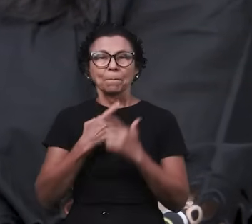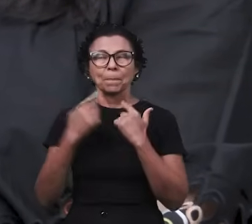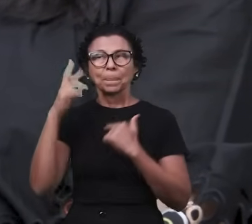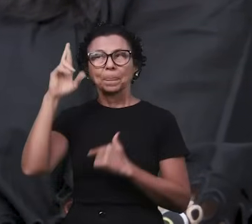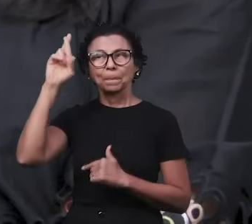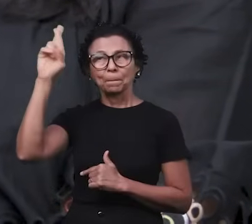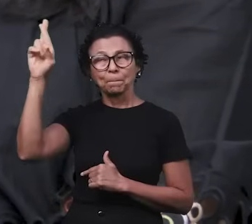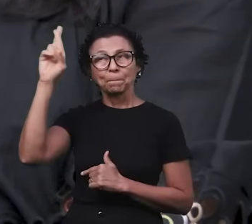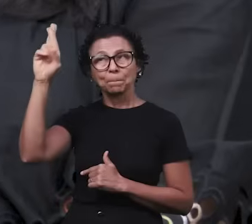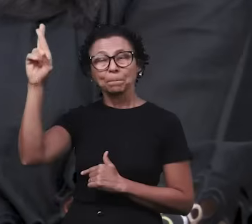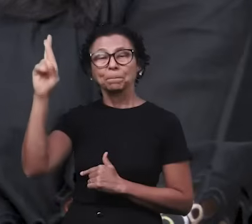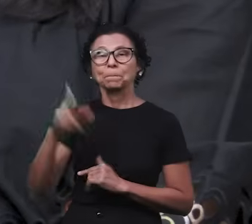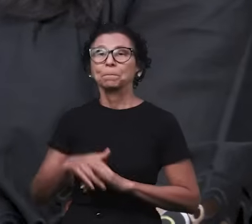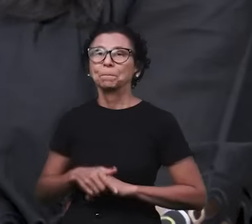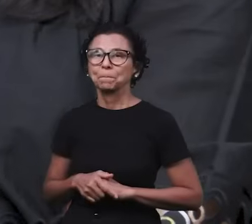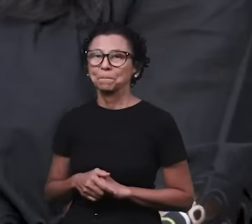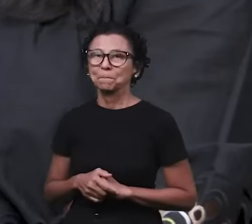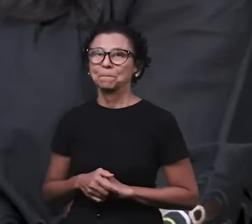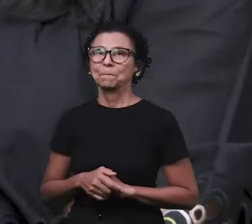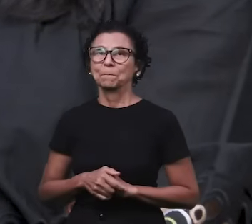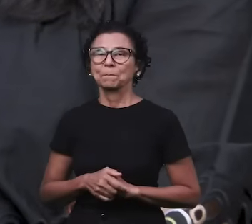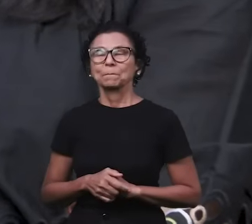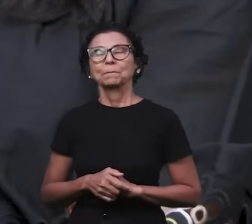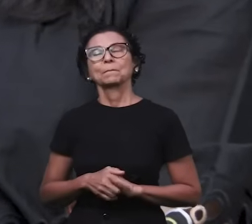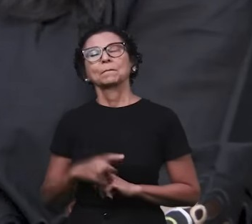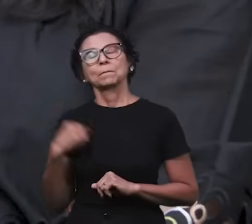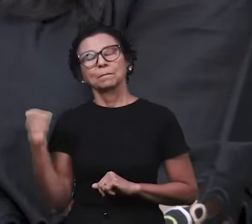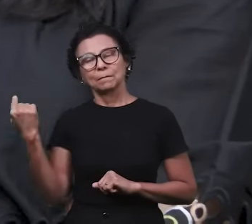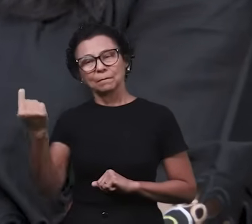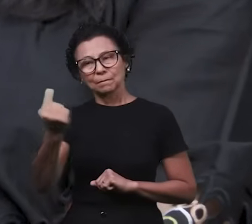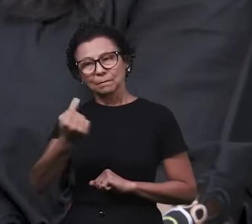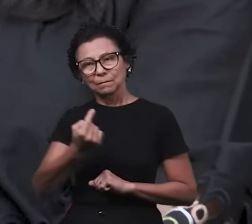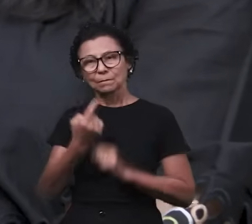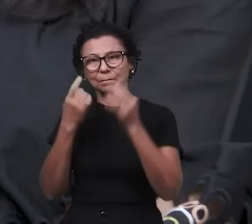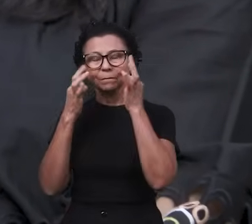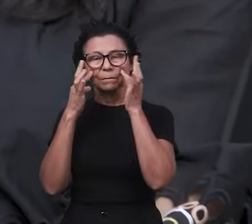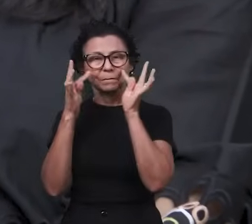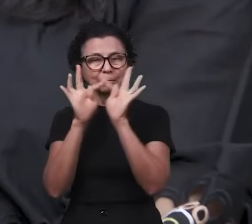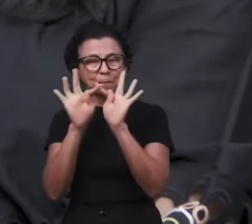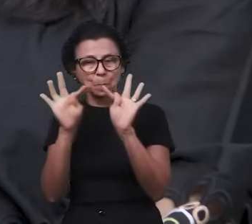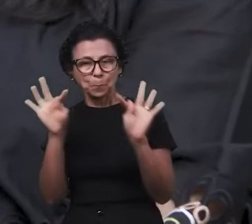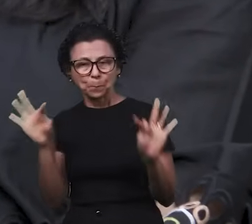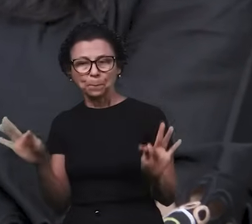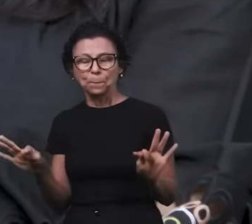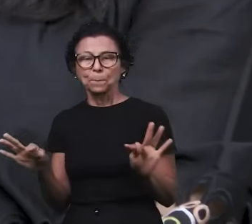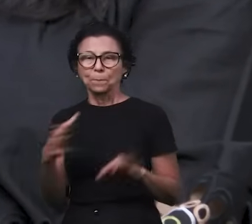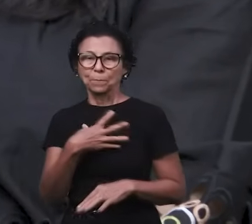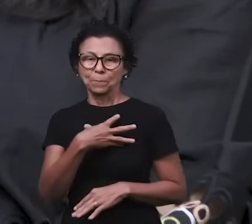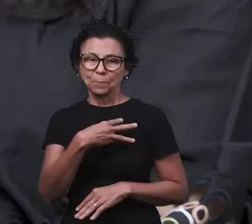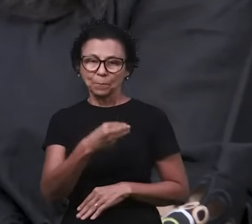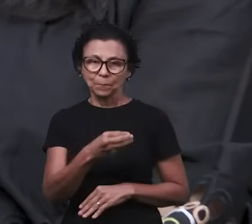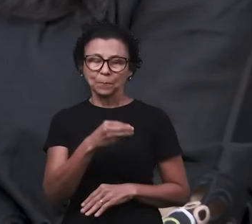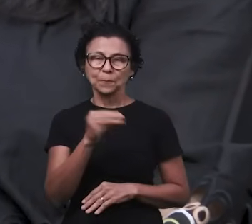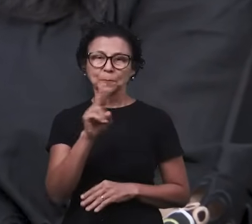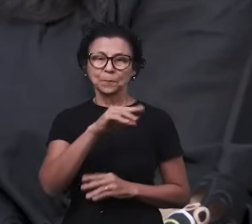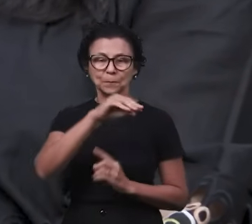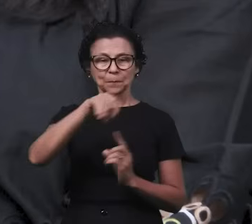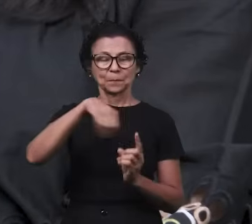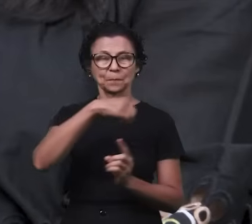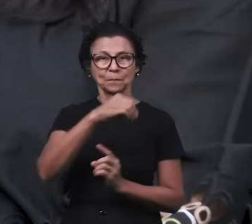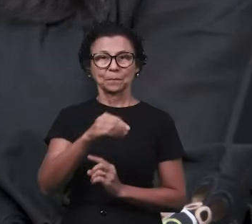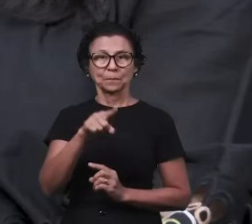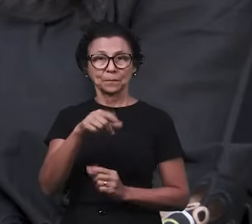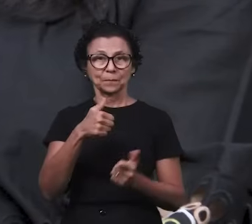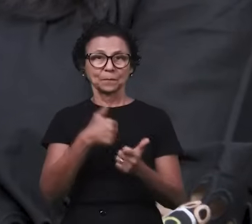nossas casas, que nós sejamos bênçãos para ensinarmos os nossos filhos a usar os recursos da graça. E você que nos